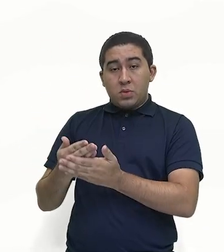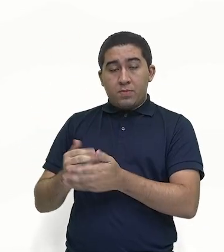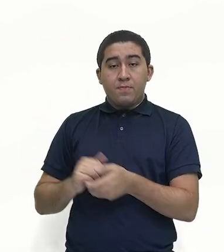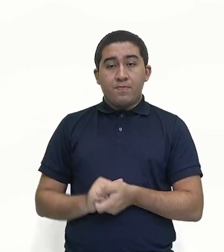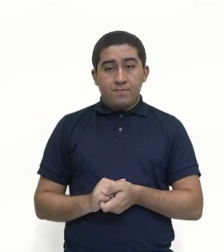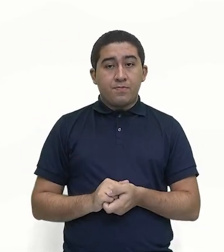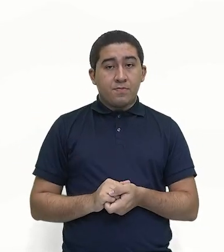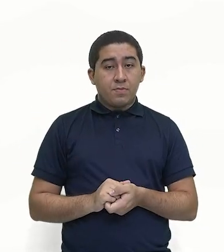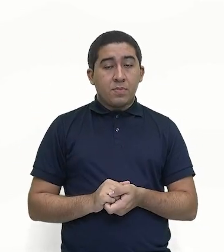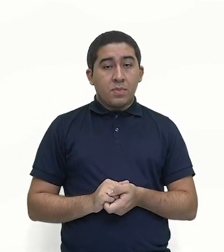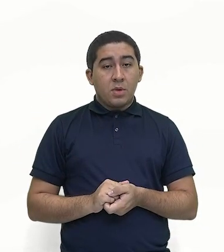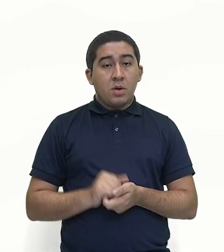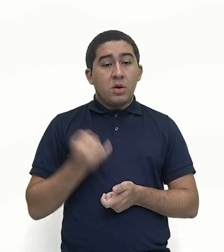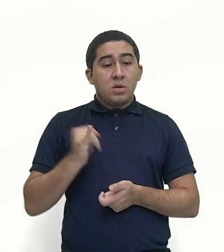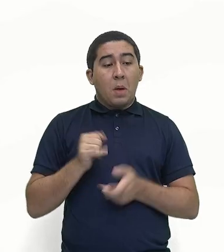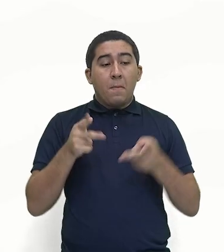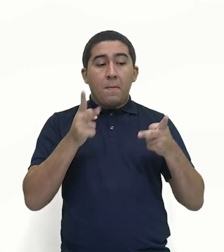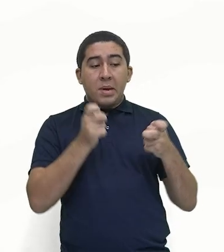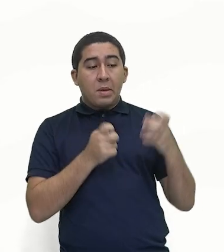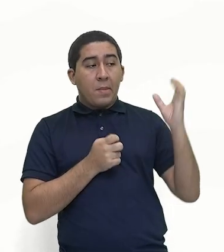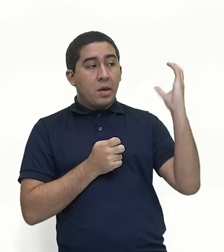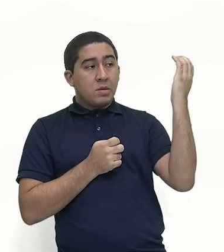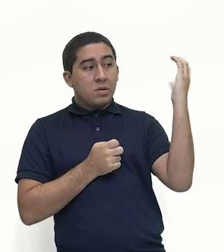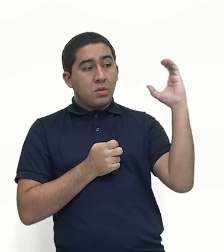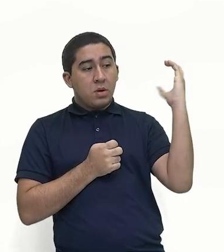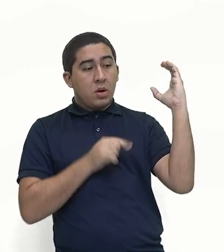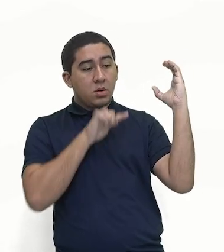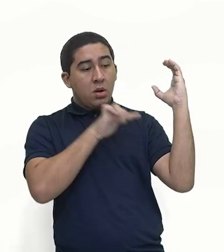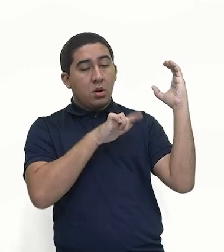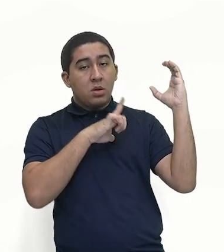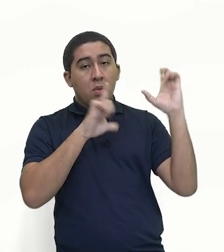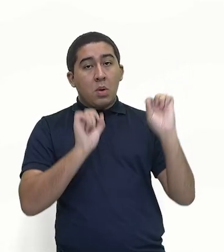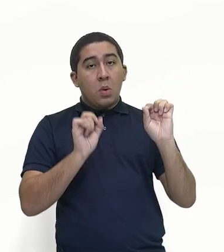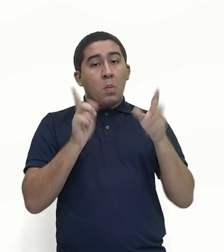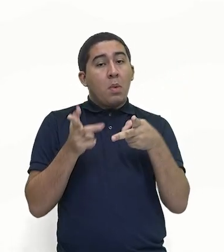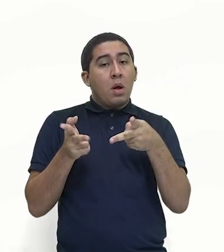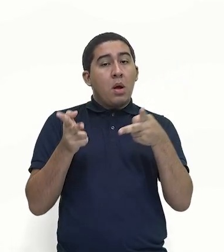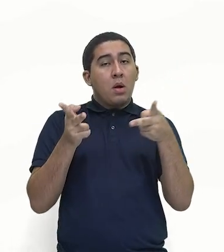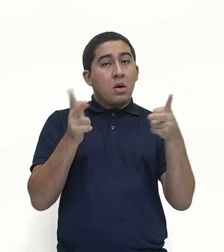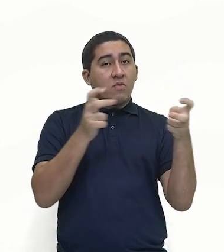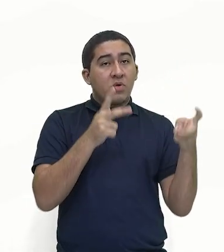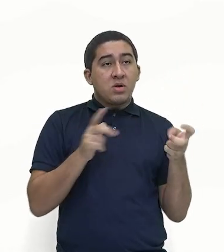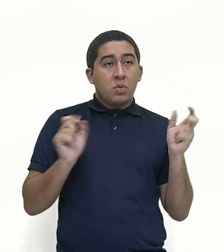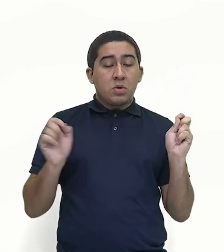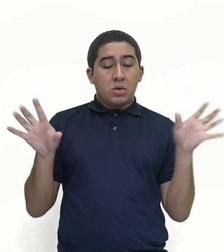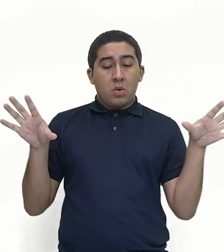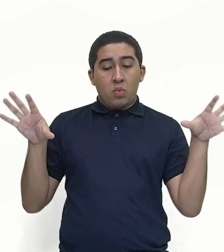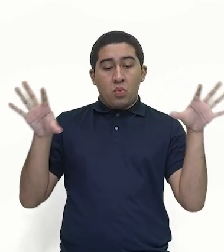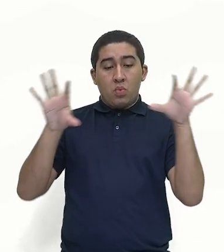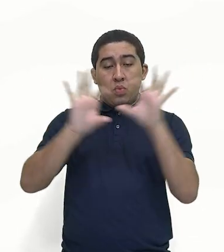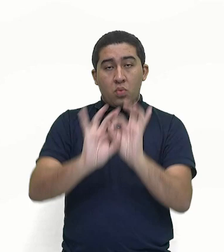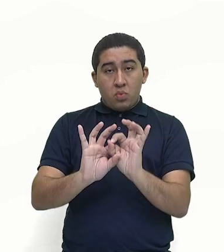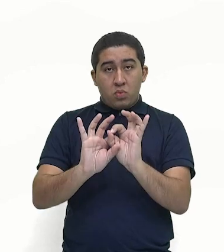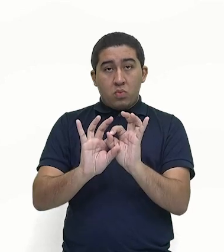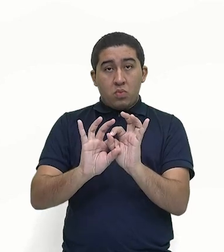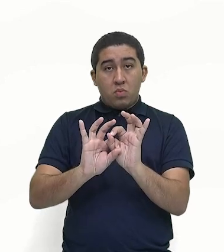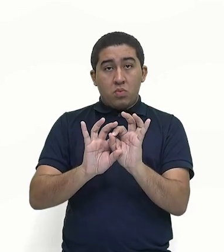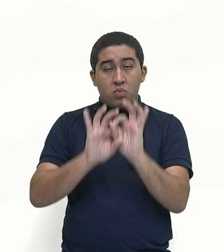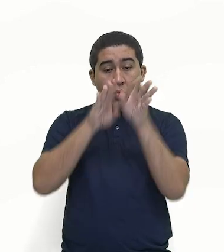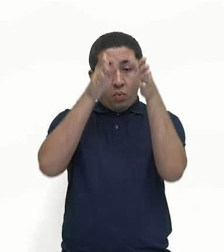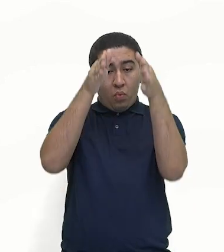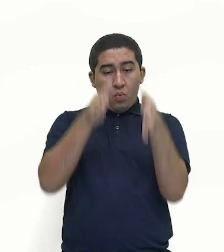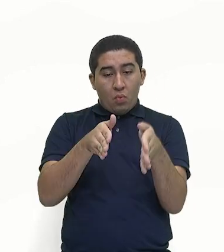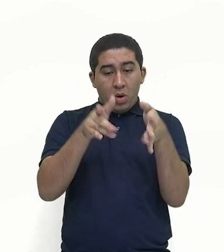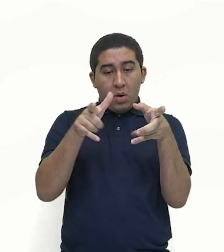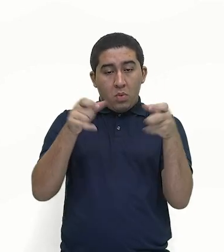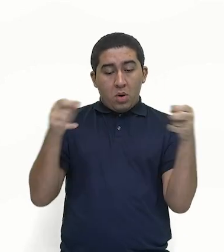nesse olhar da ciência, ela vai fazer uma reflexão, né, que nós chamamos de filosofia da ciência. É esse olhar, né, para a